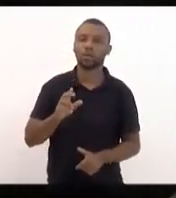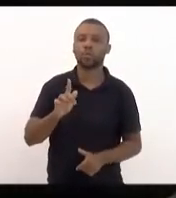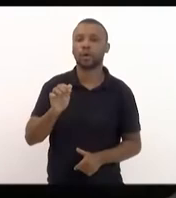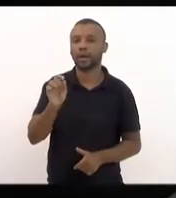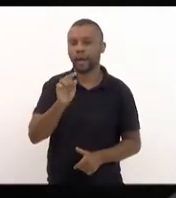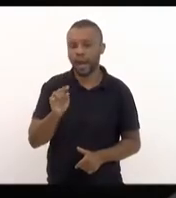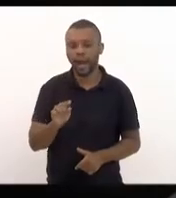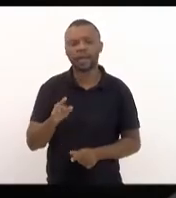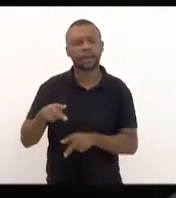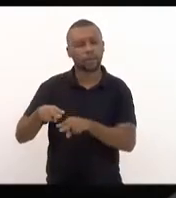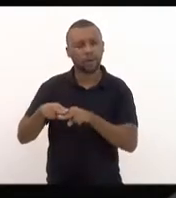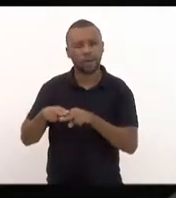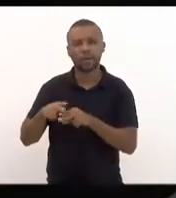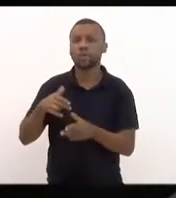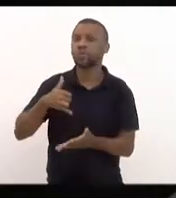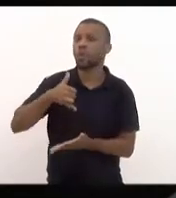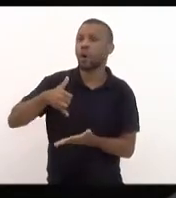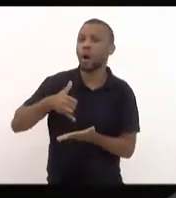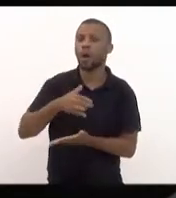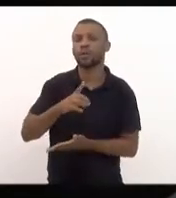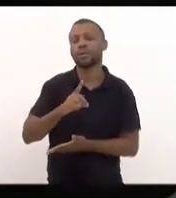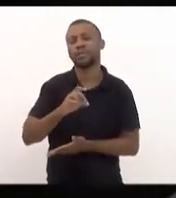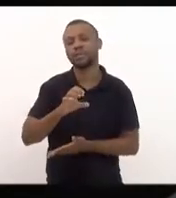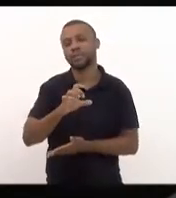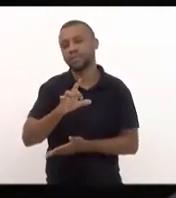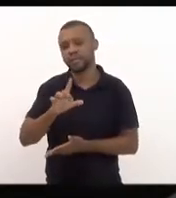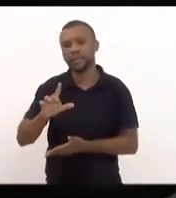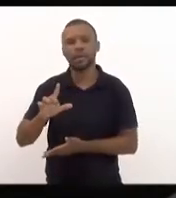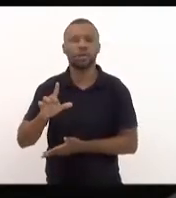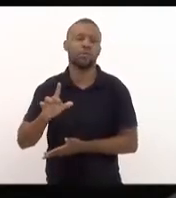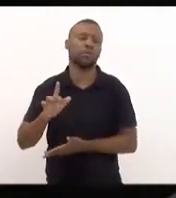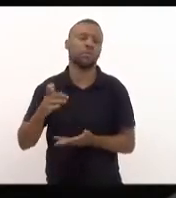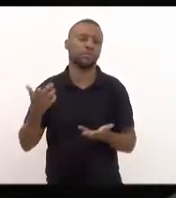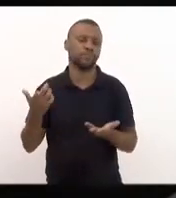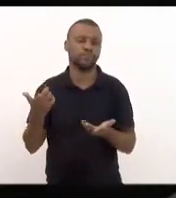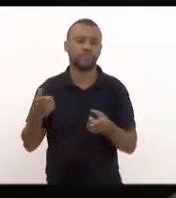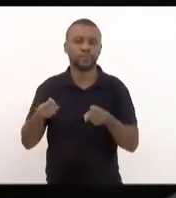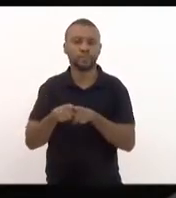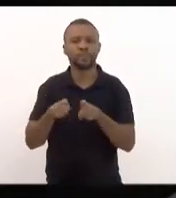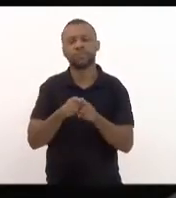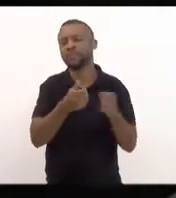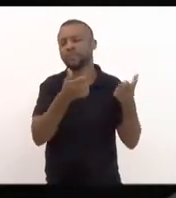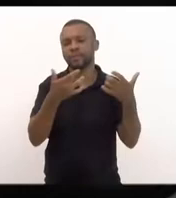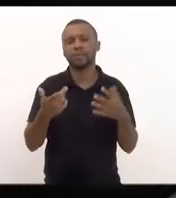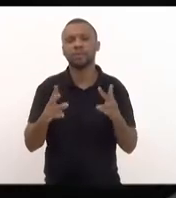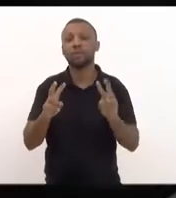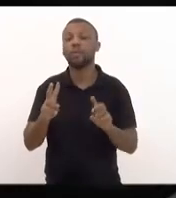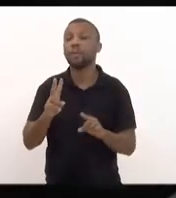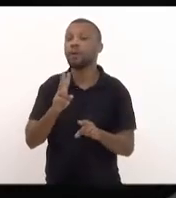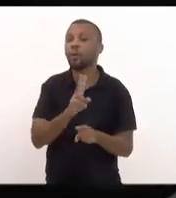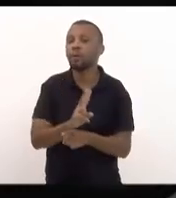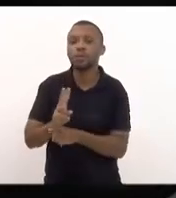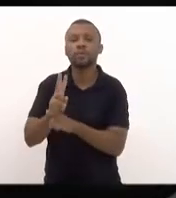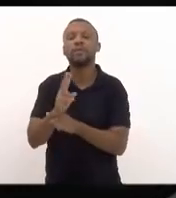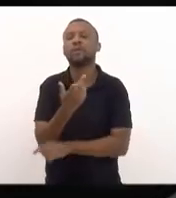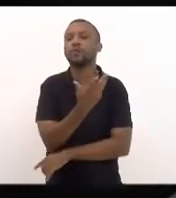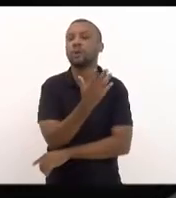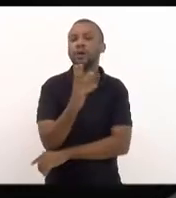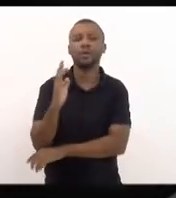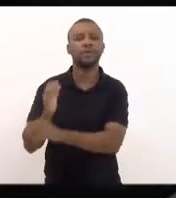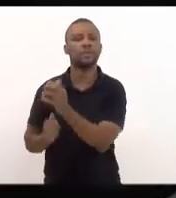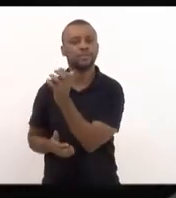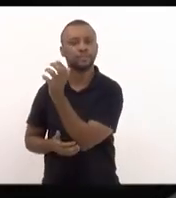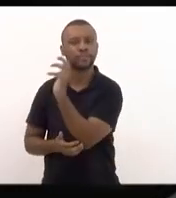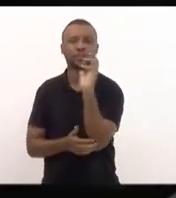do diesel, e um gás que você consegue absorver isso muito mais. Então, você está falando também em conservação ambiental, e é tudo que essa